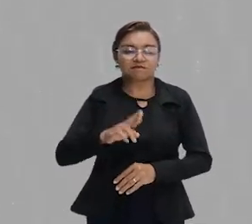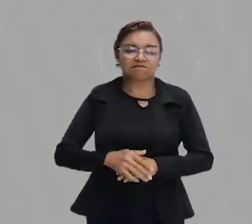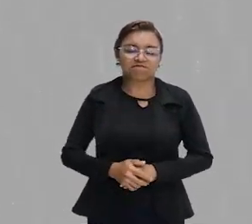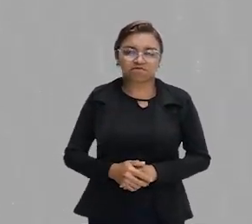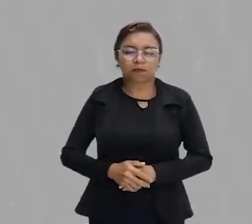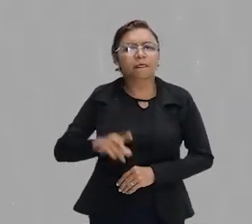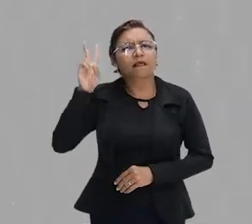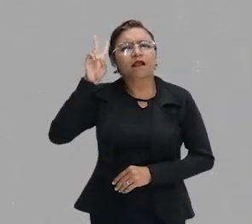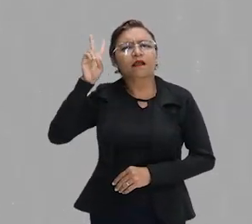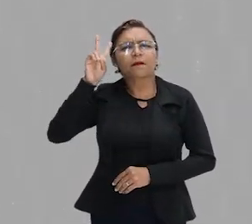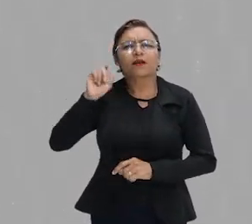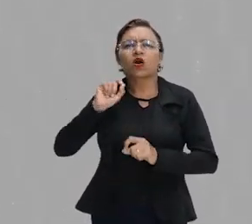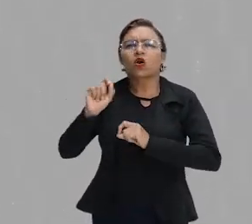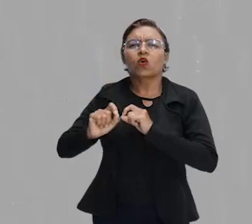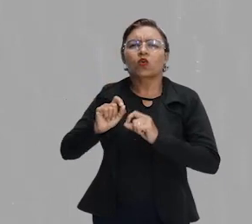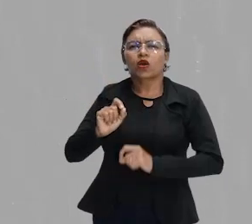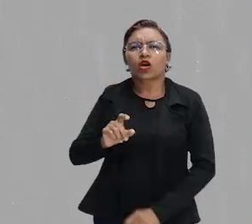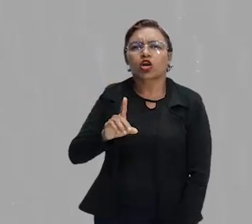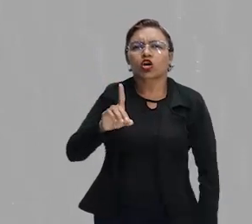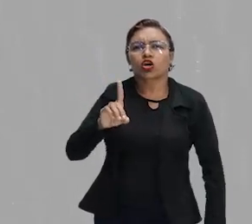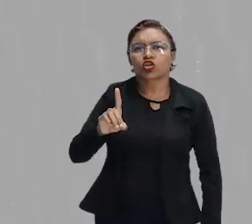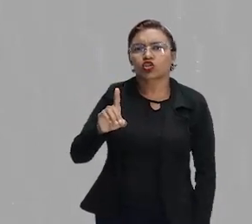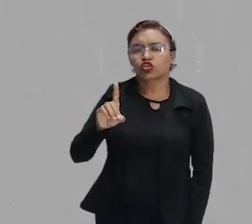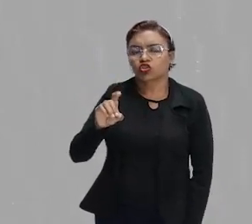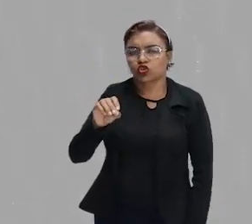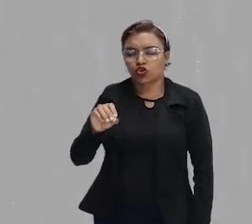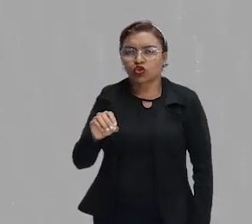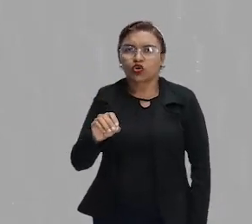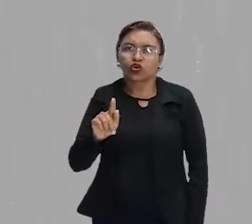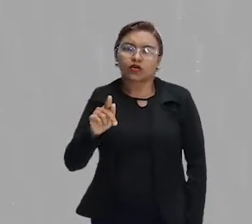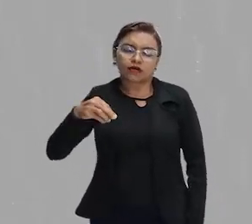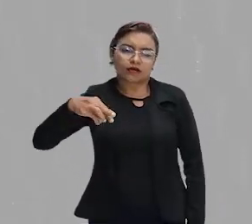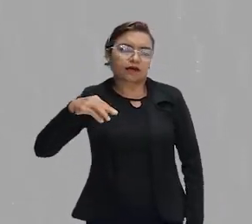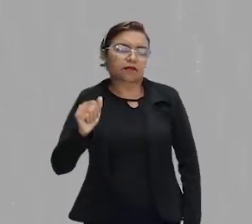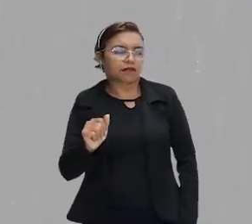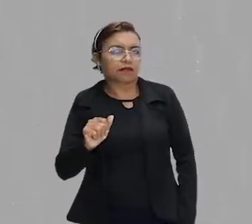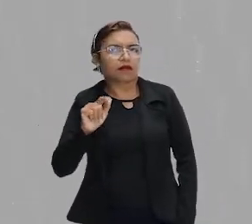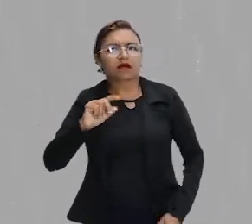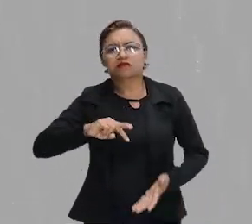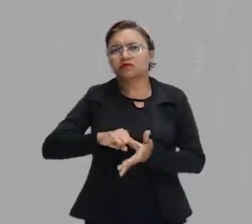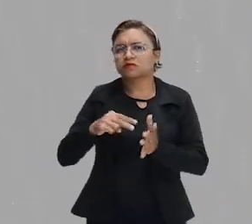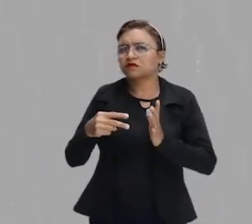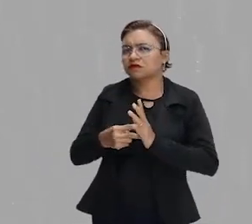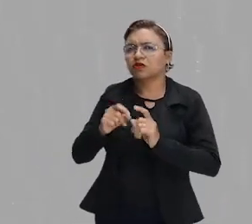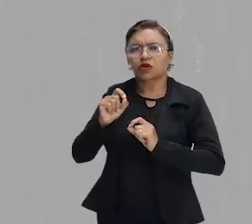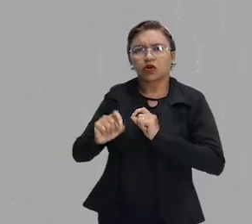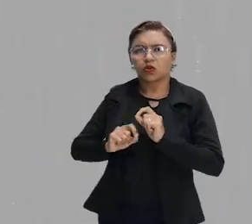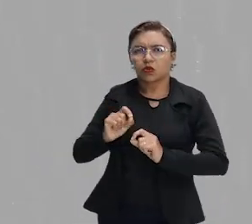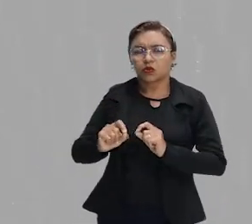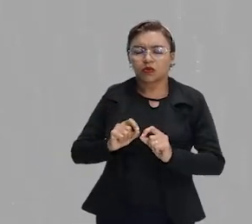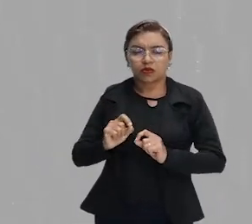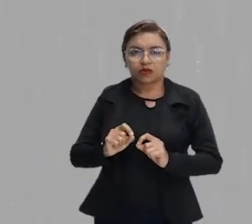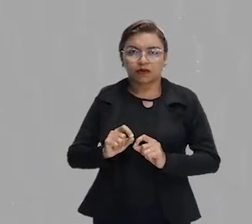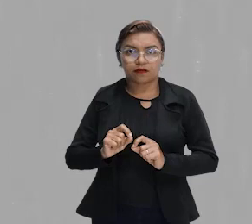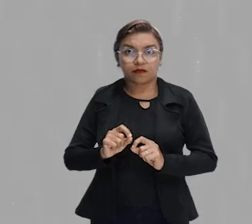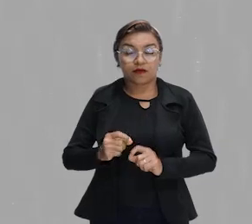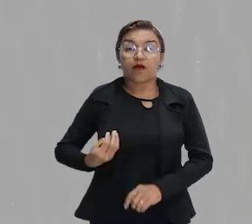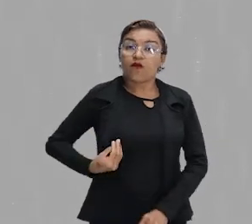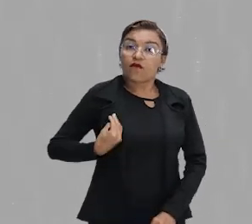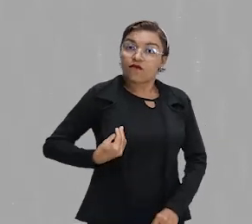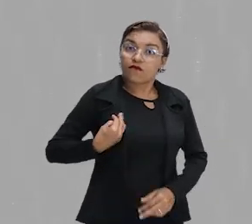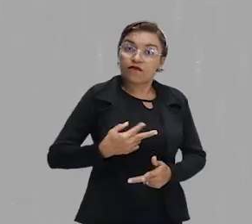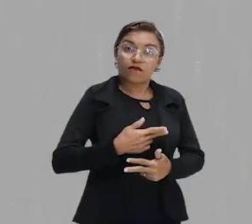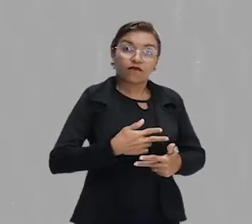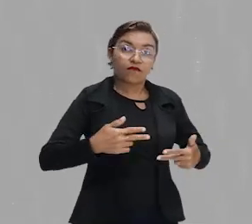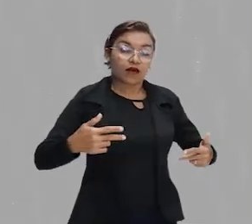que o que é o dogma central da Biologia Molecular? Nós sabemos que na natureza, nos seres vivos, eles possuem como